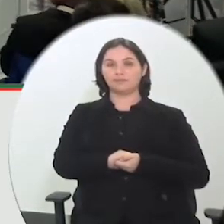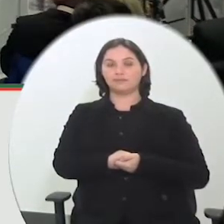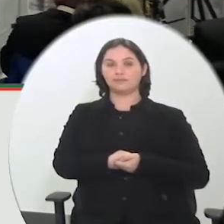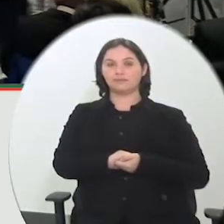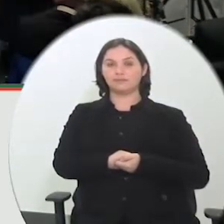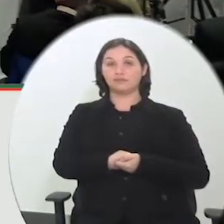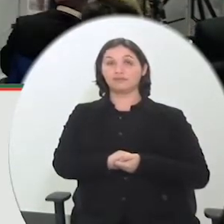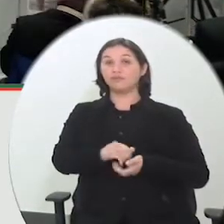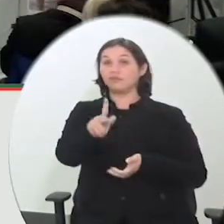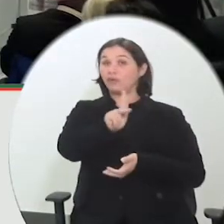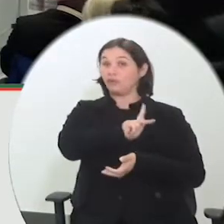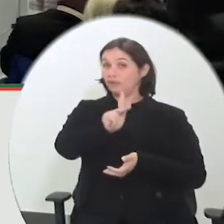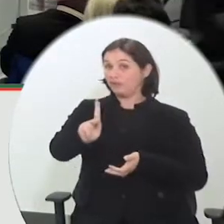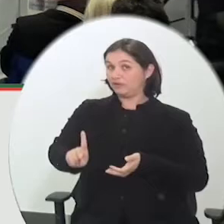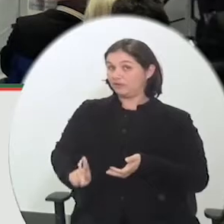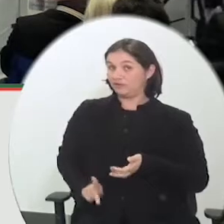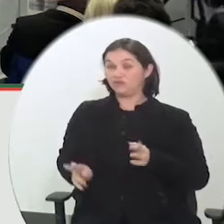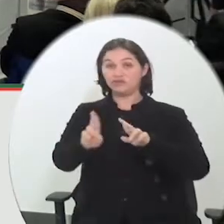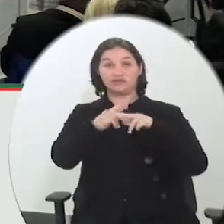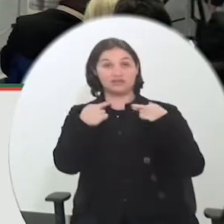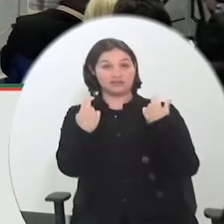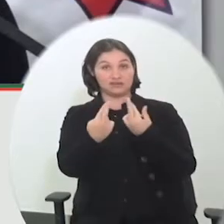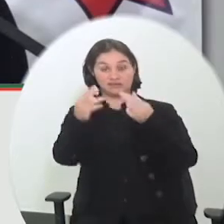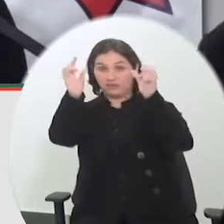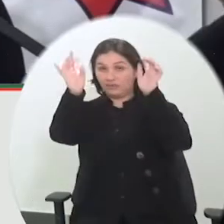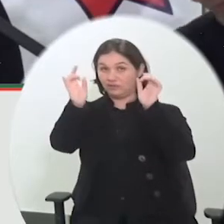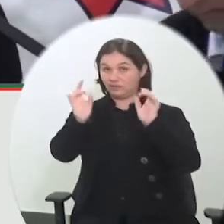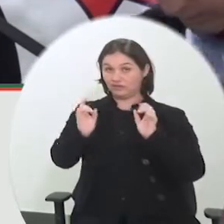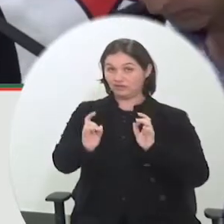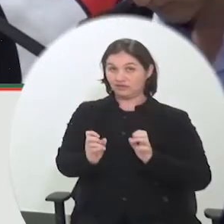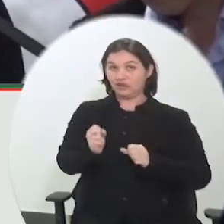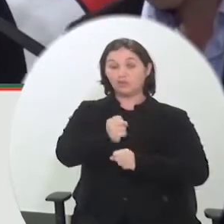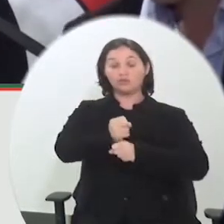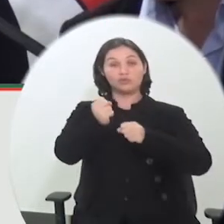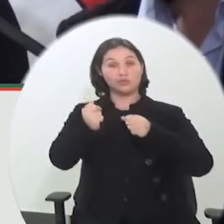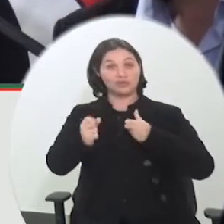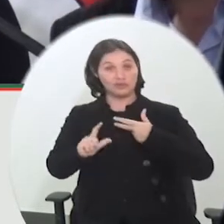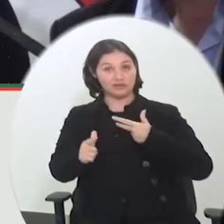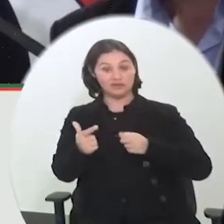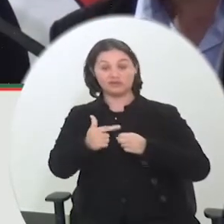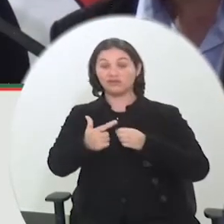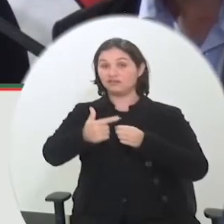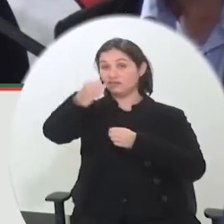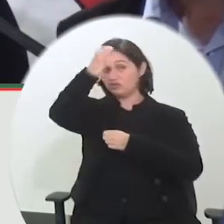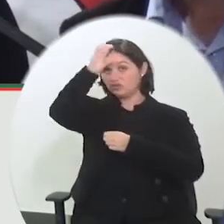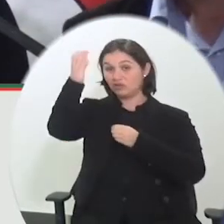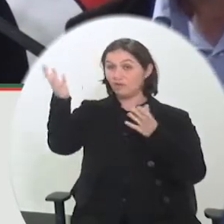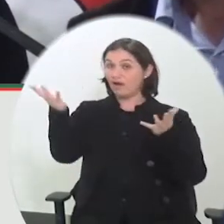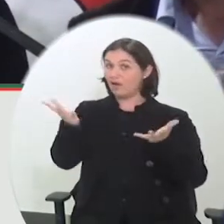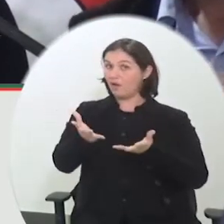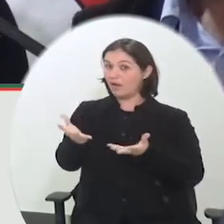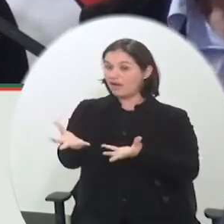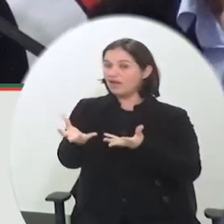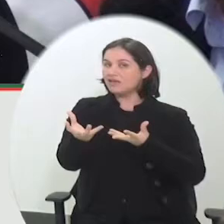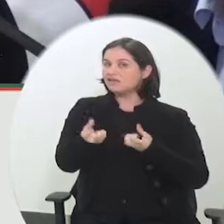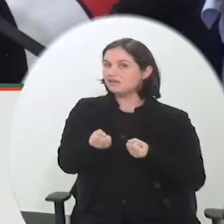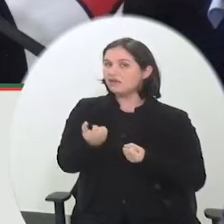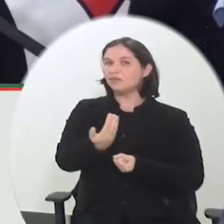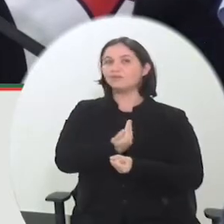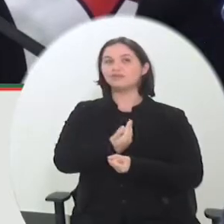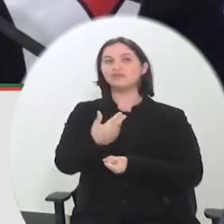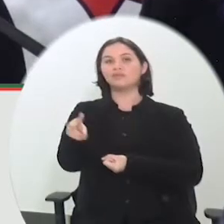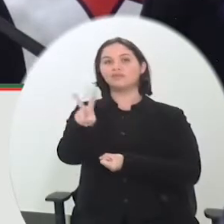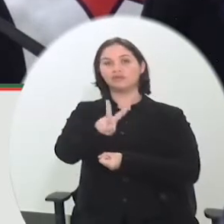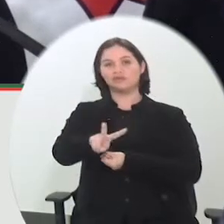O presidente desta sessão especial do Poder Legislativo Criciumense recebe seus pares que já se encontram em seus